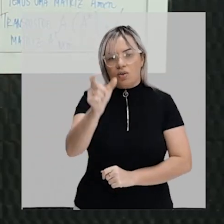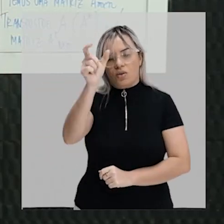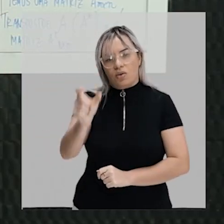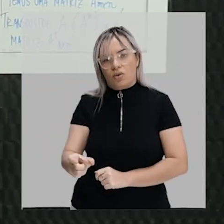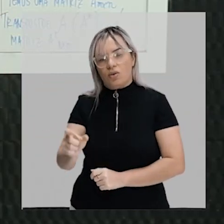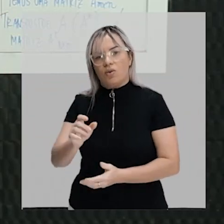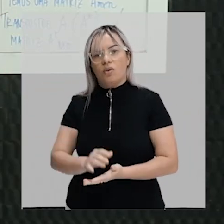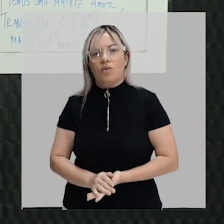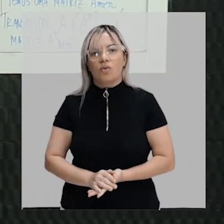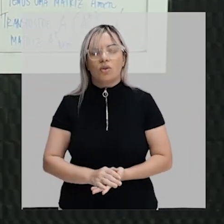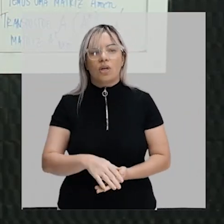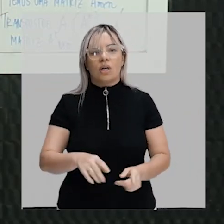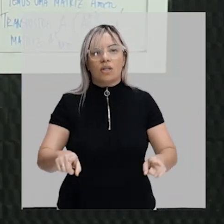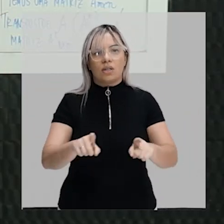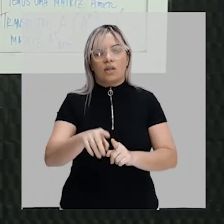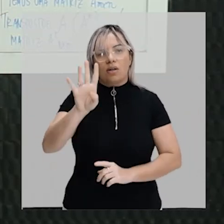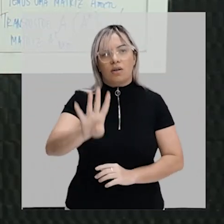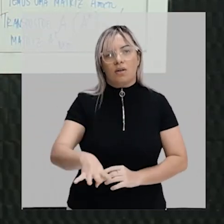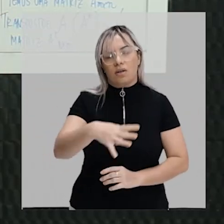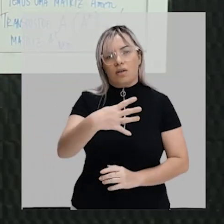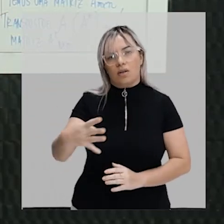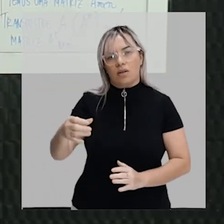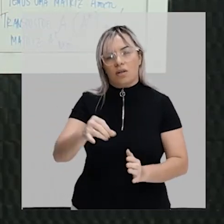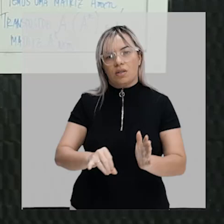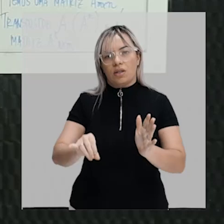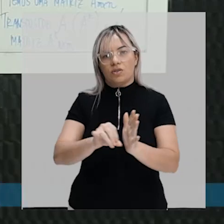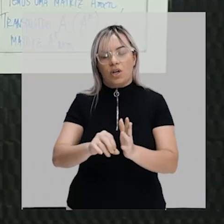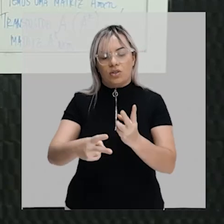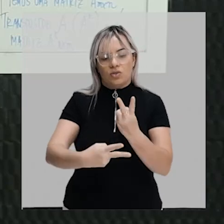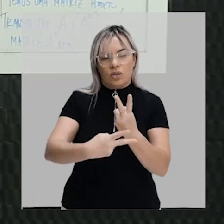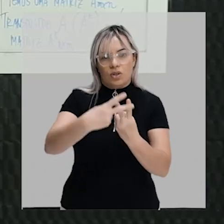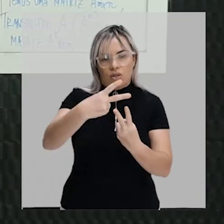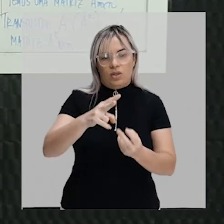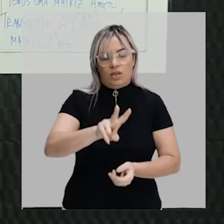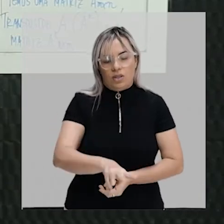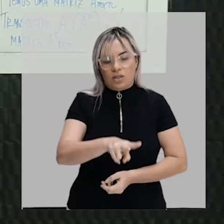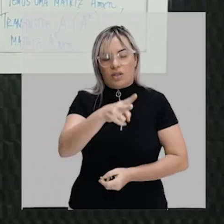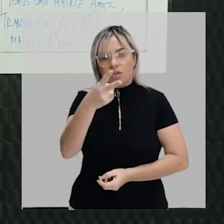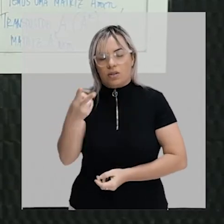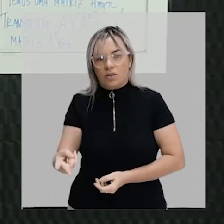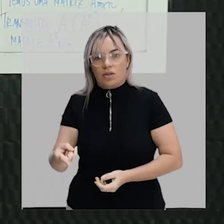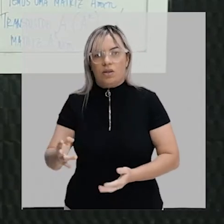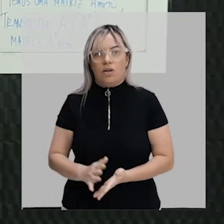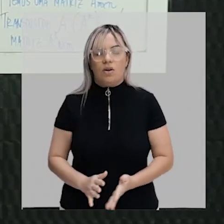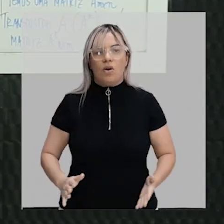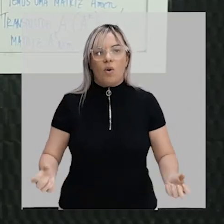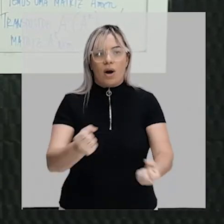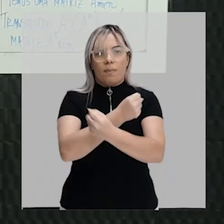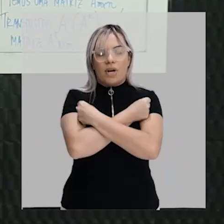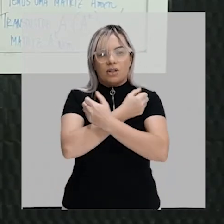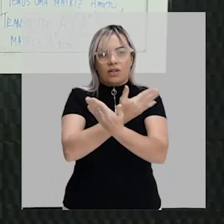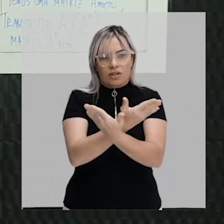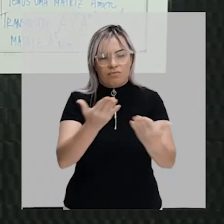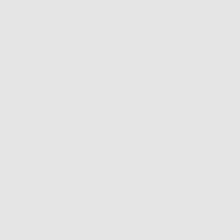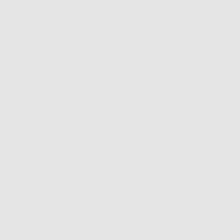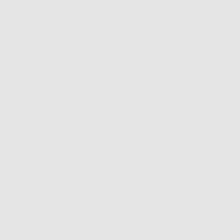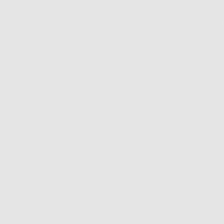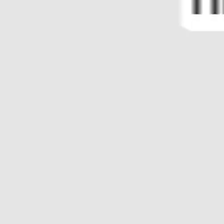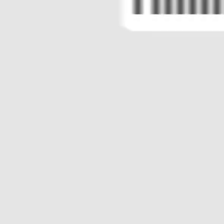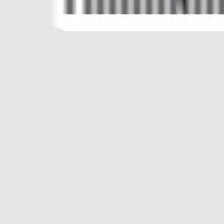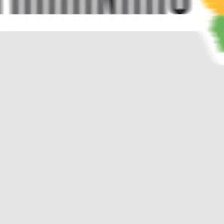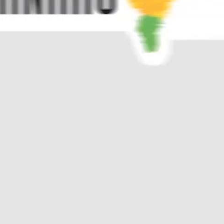E aprendemos como determinar a matriz transposta um abraço a todos já sabe hashtag fica em casa aprendendo